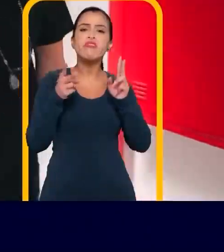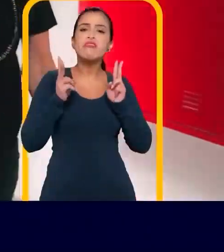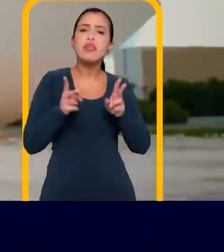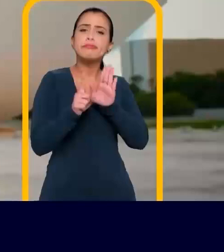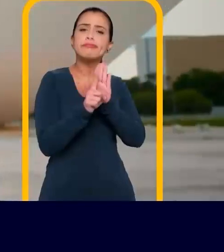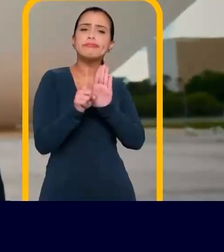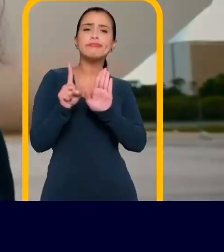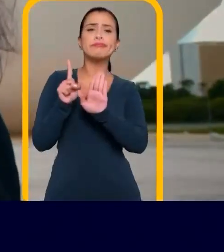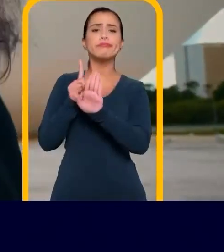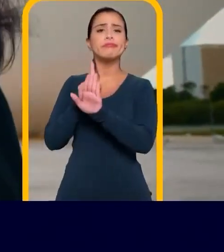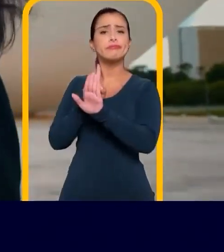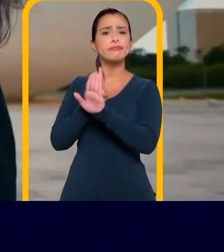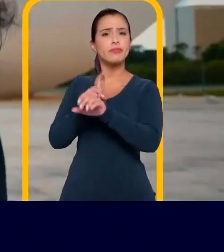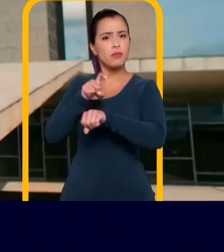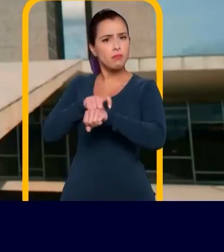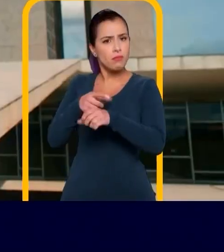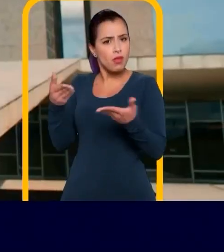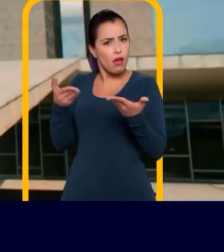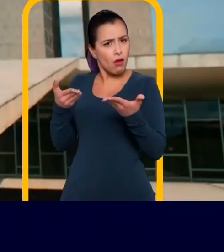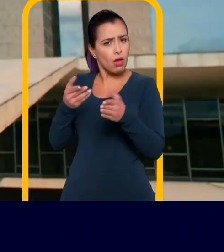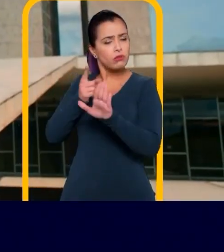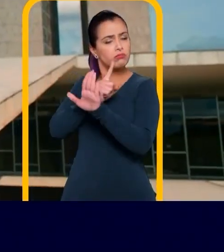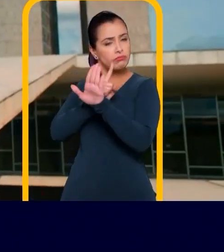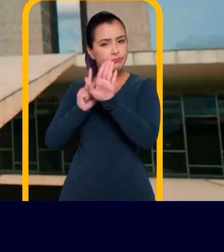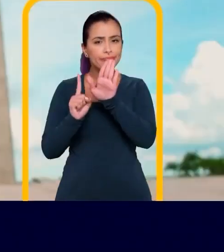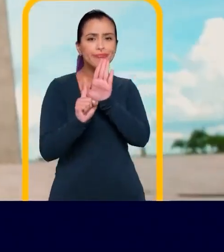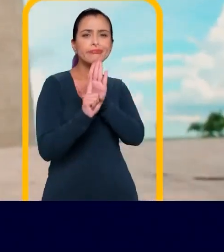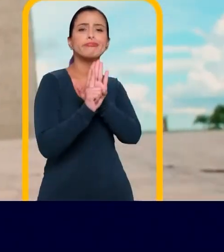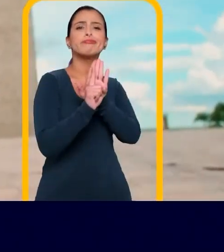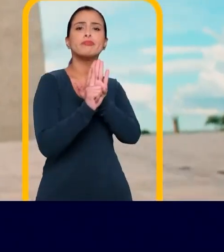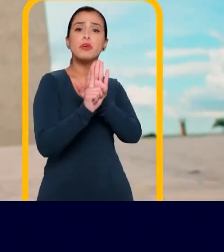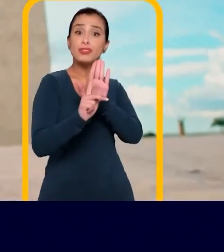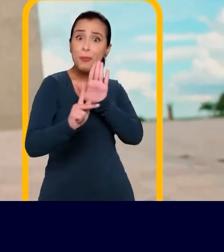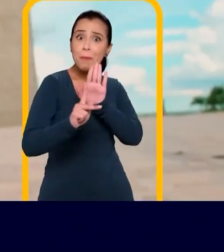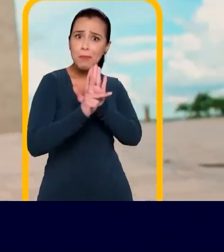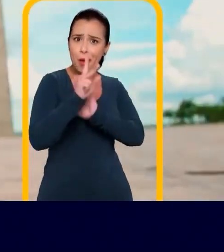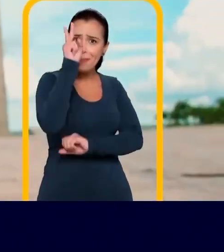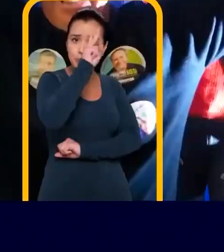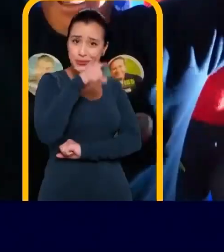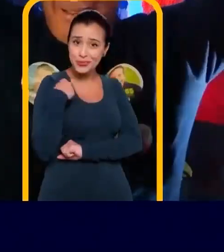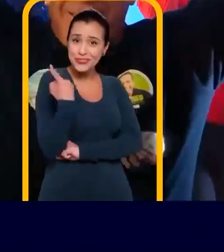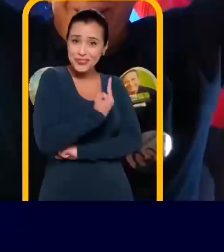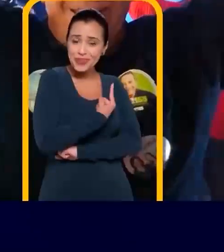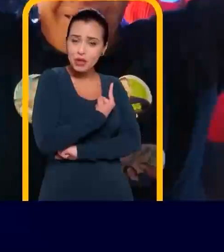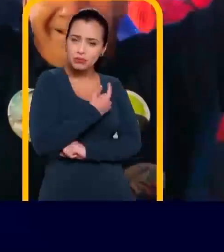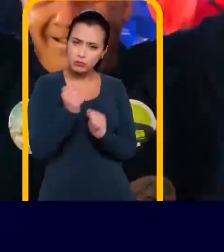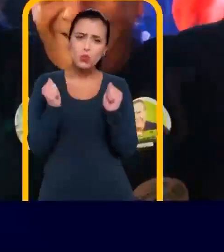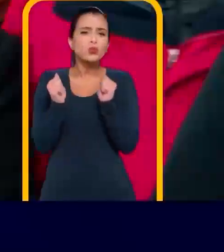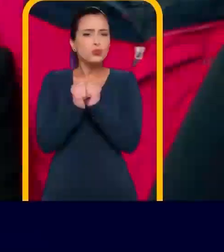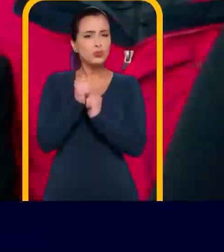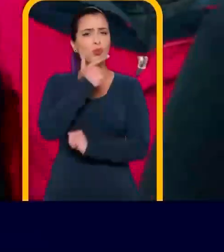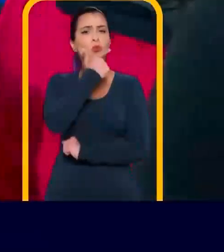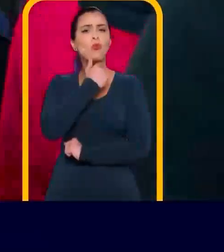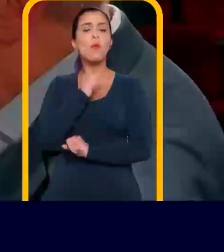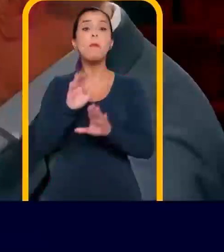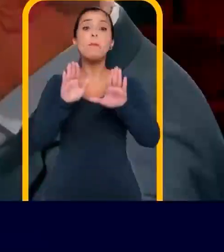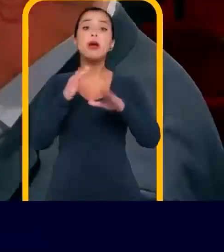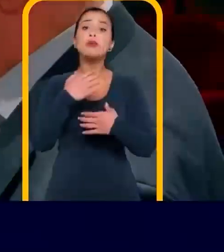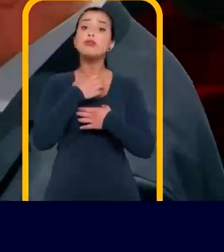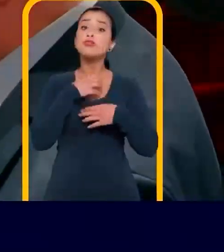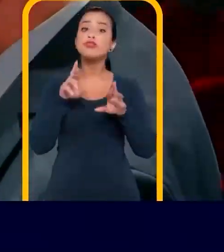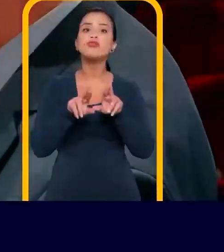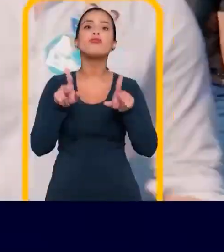Fomos sempre coadjuvantes. Chegou a hora de sermos protagonistas da nossa própria história. Ao lado dos homens. De